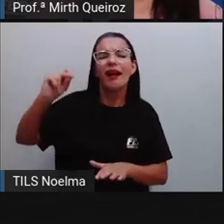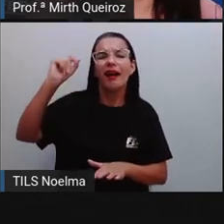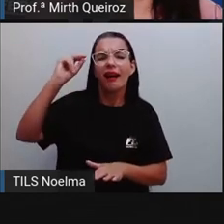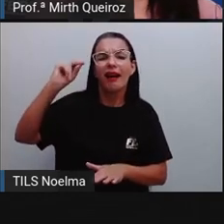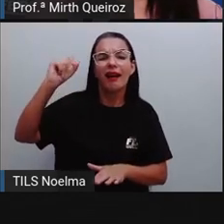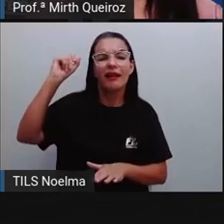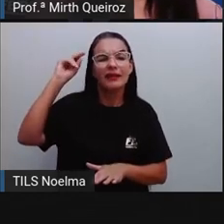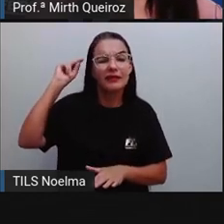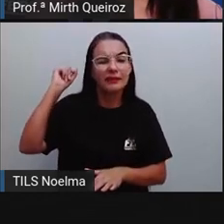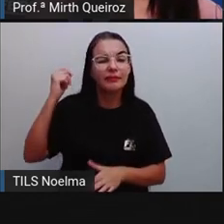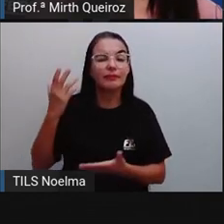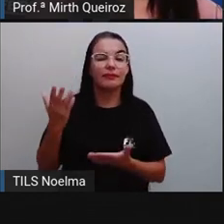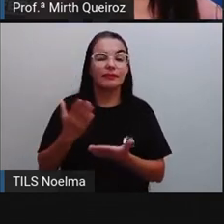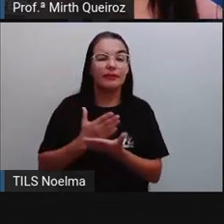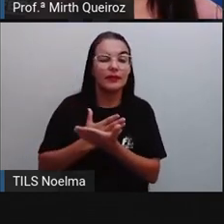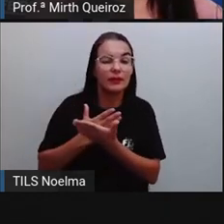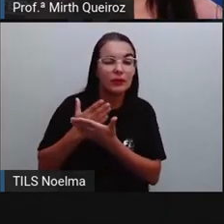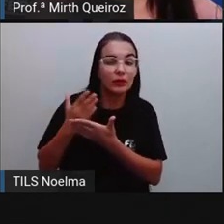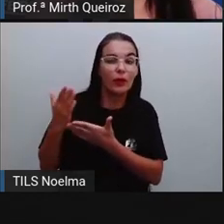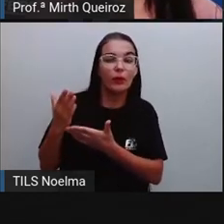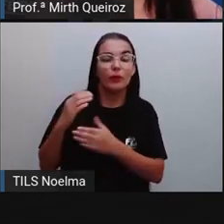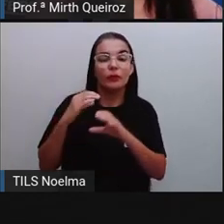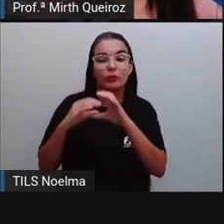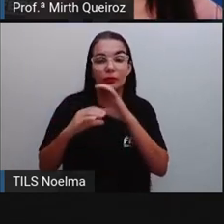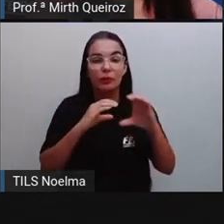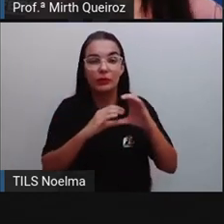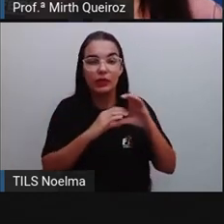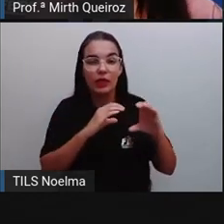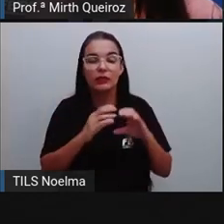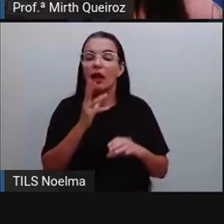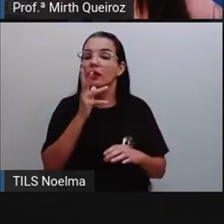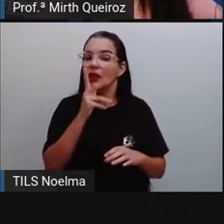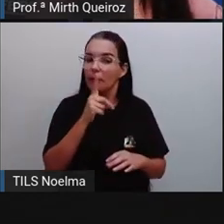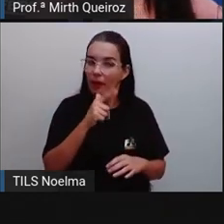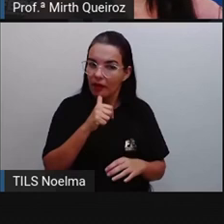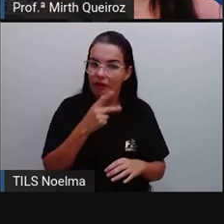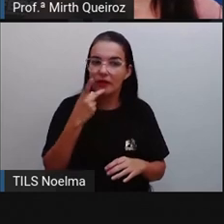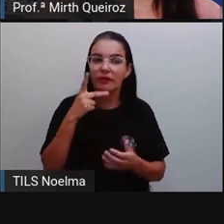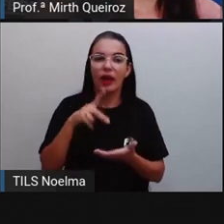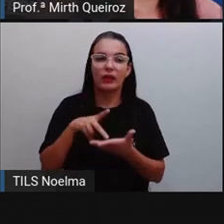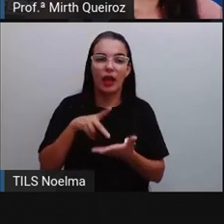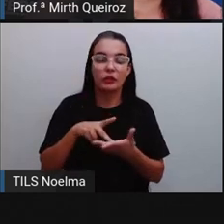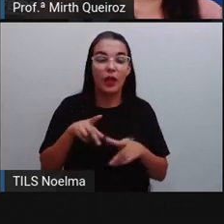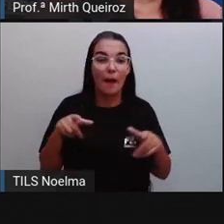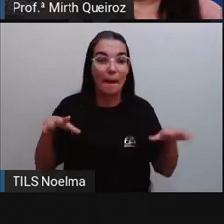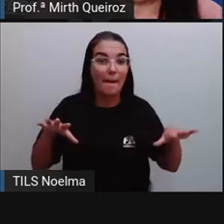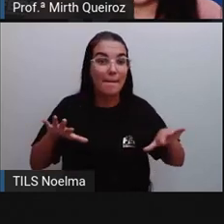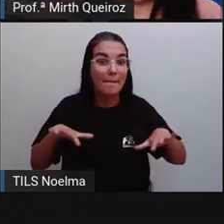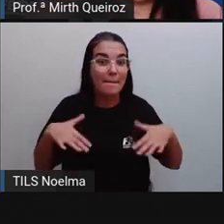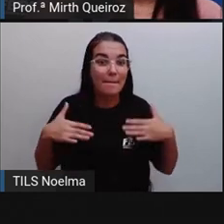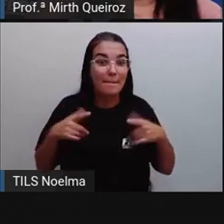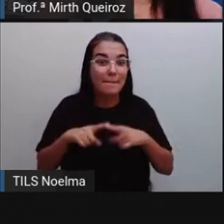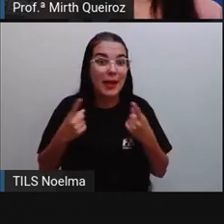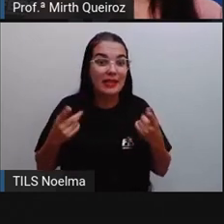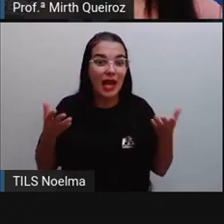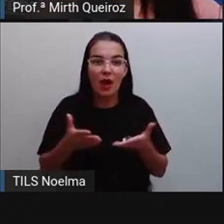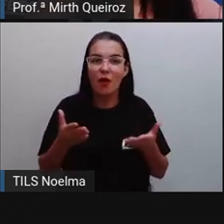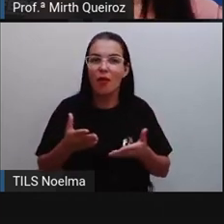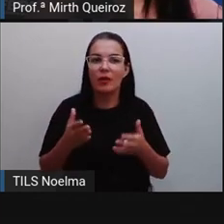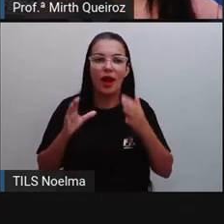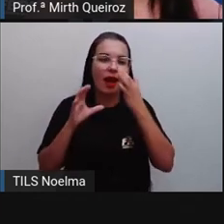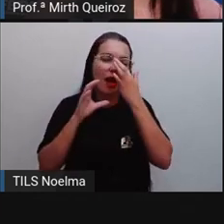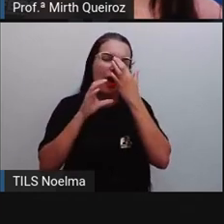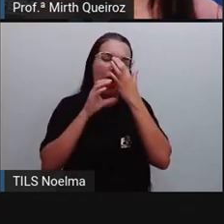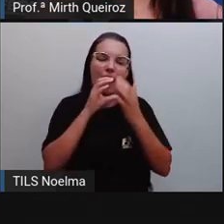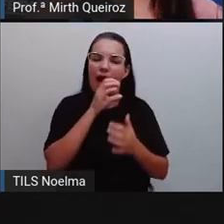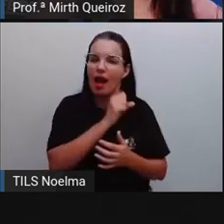né, do surgimento desses meios de comunicação, se demorava muito porque não se tinha recurso para tal.